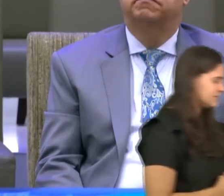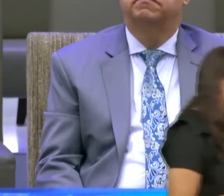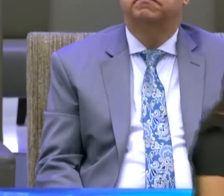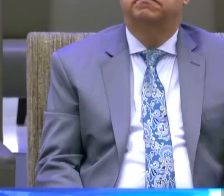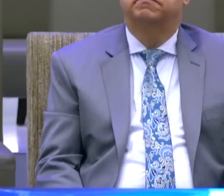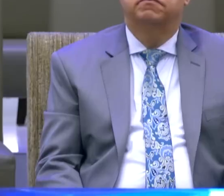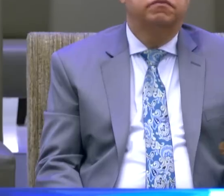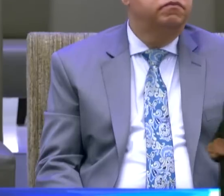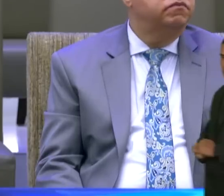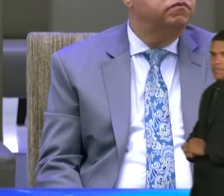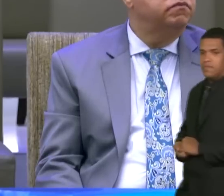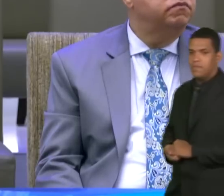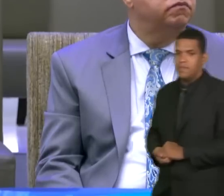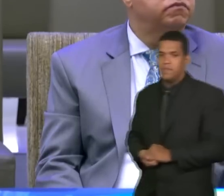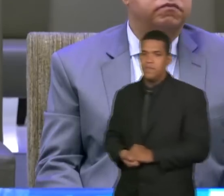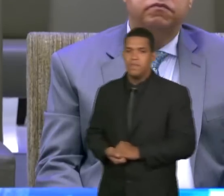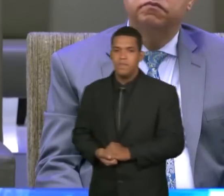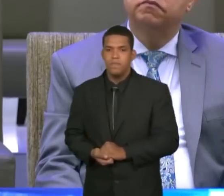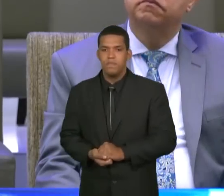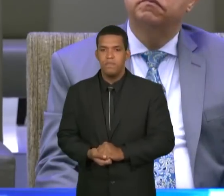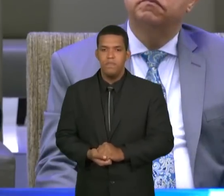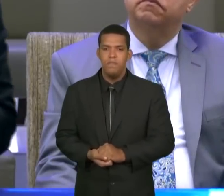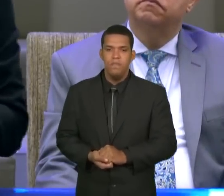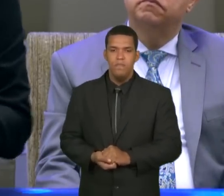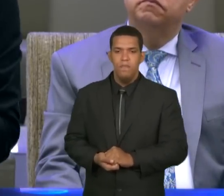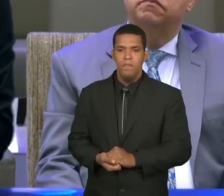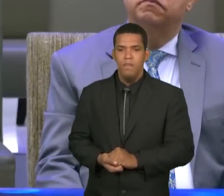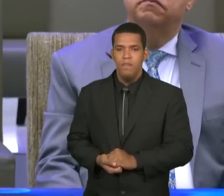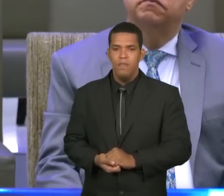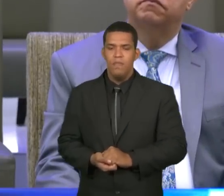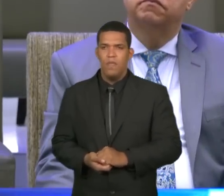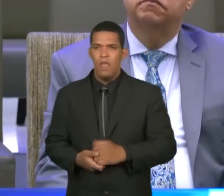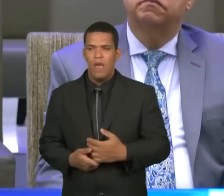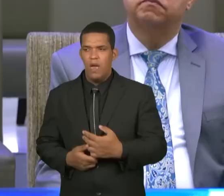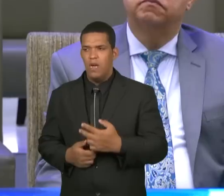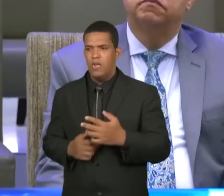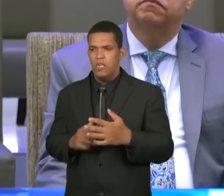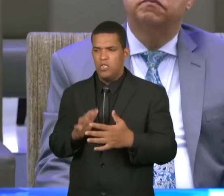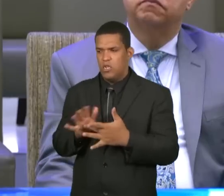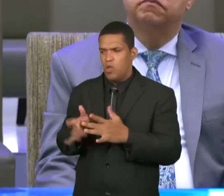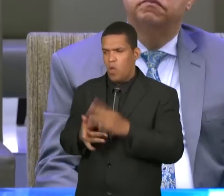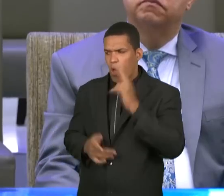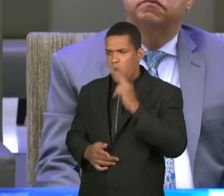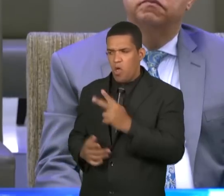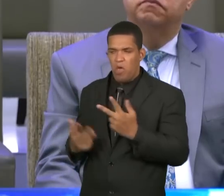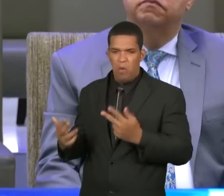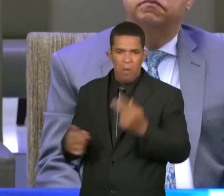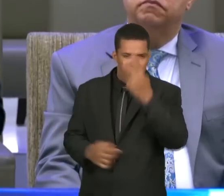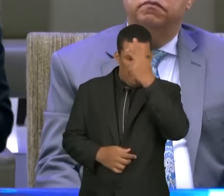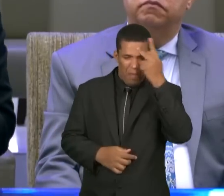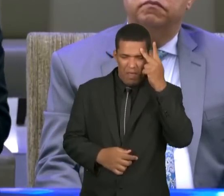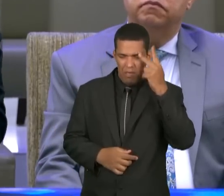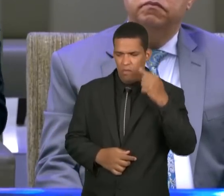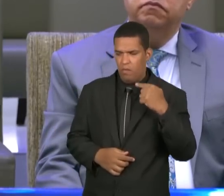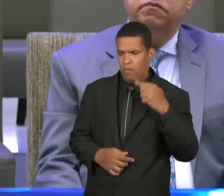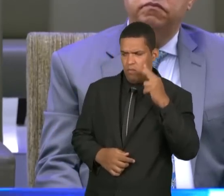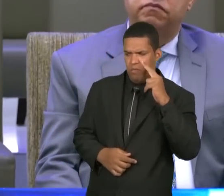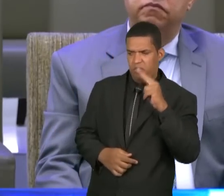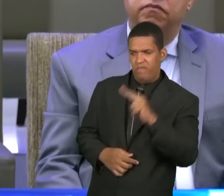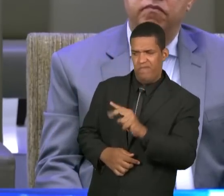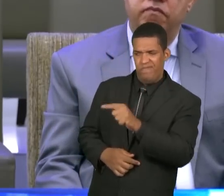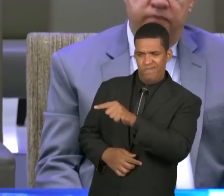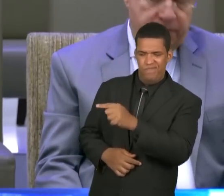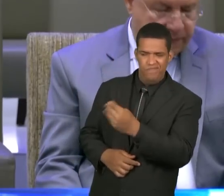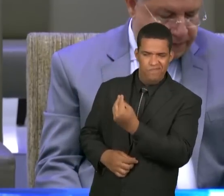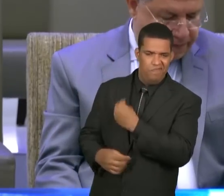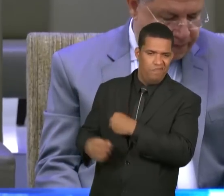e ele não anotou como as demais pessoas faziam apontando os seus pecados quem